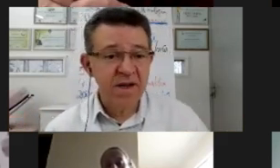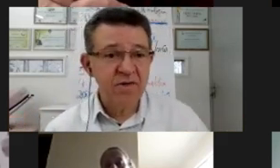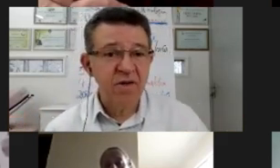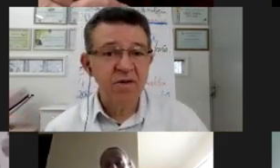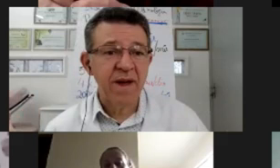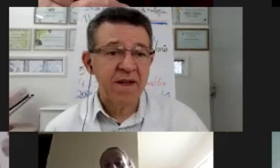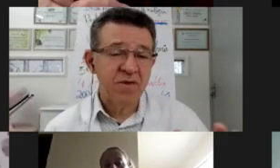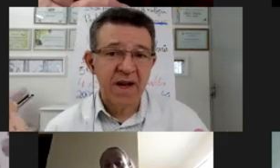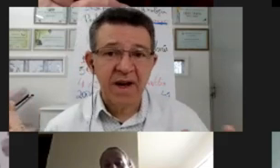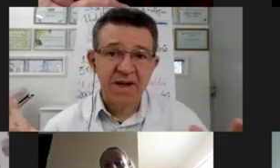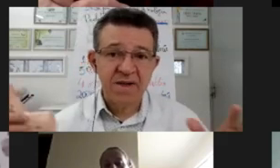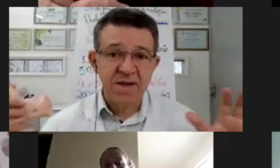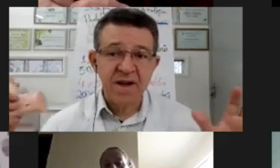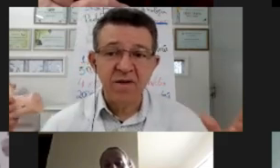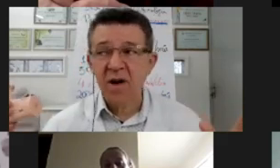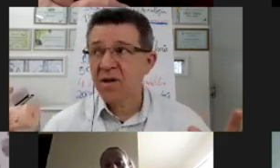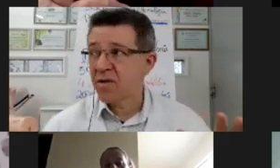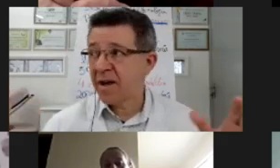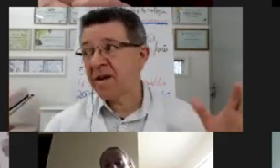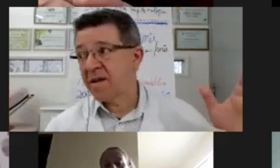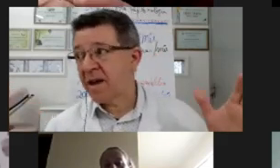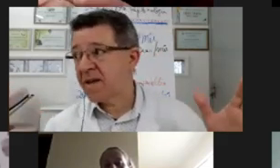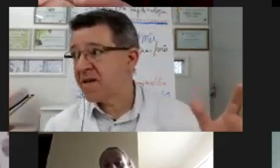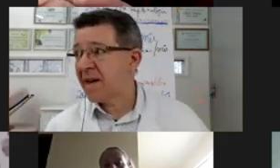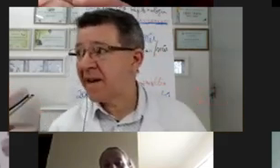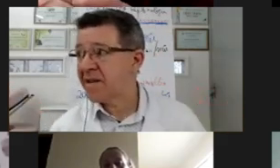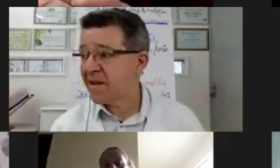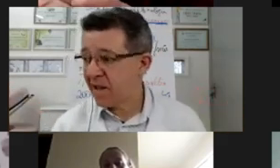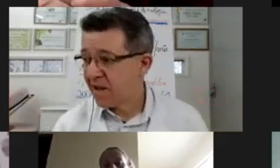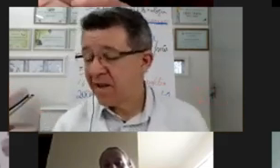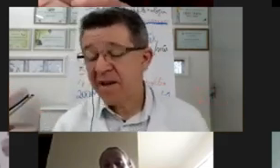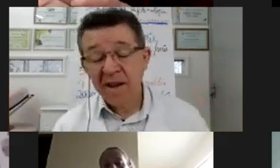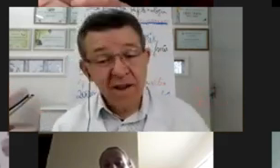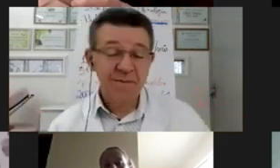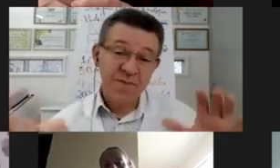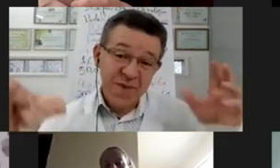Eu acredito que quando o médico dá esses diagnósticos, né? Ele dá esses alertas aí,